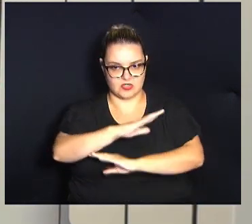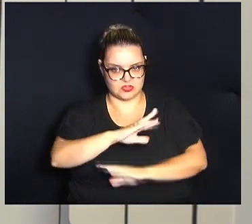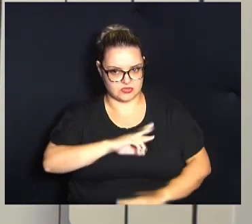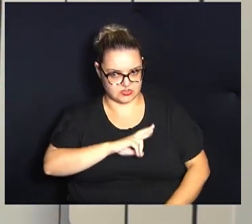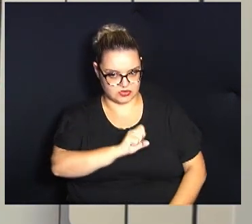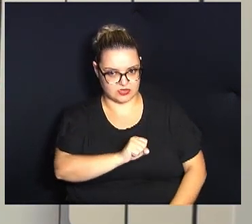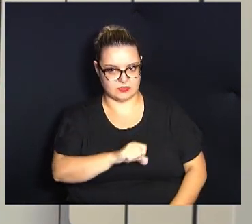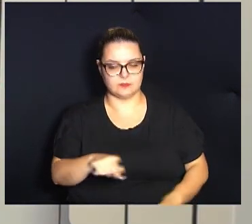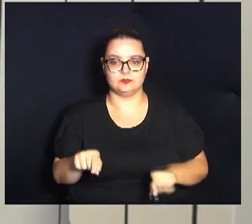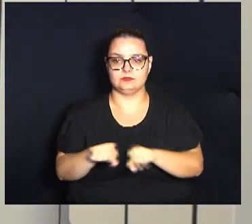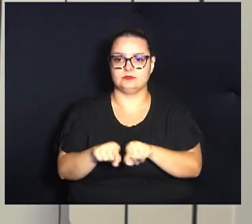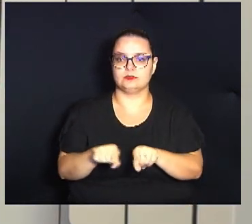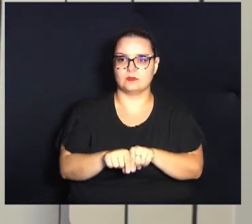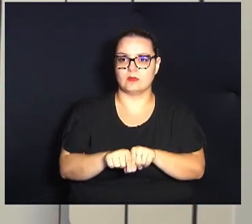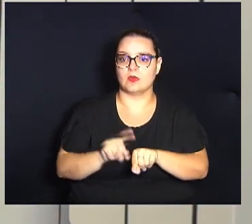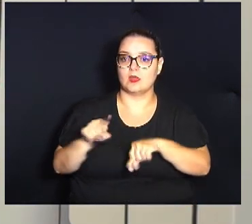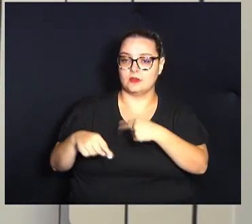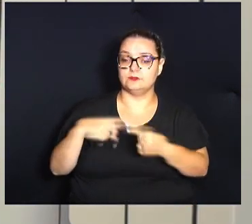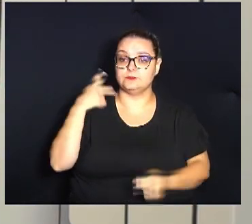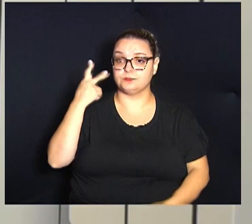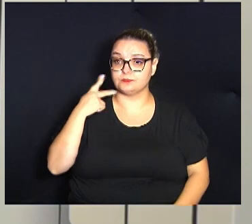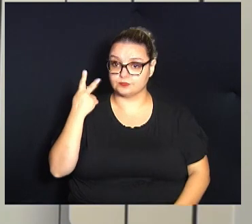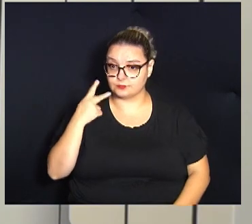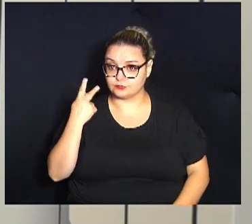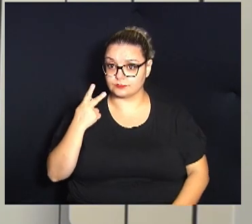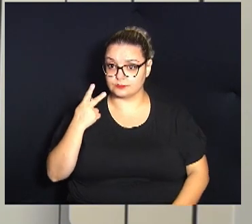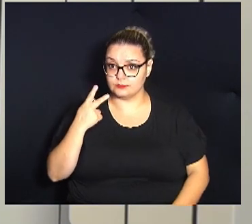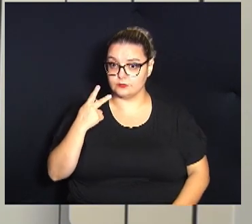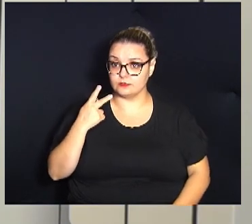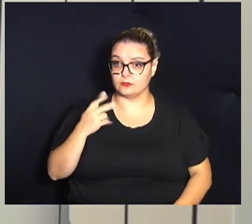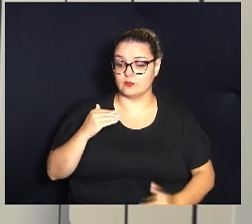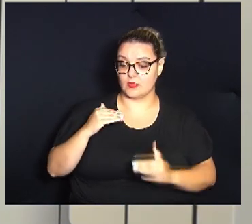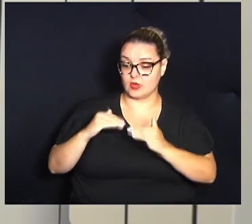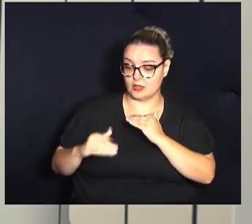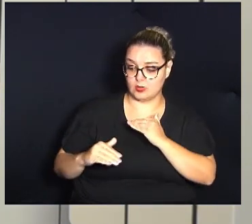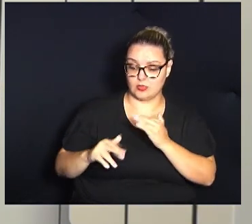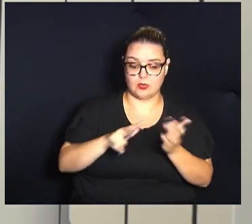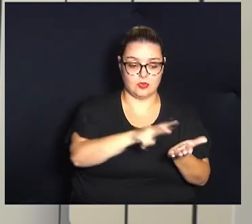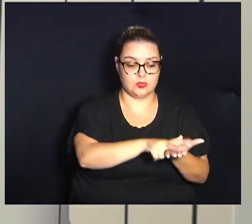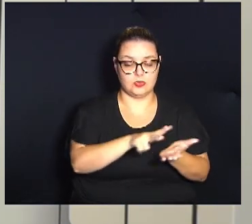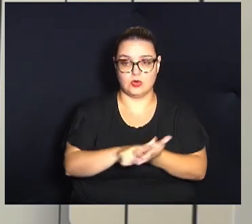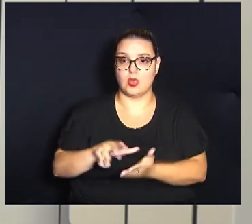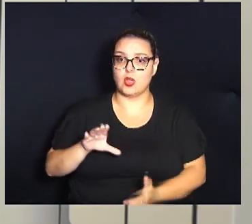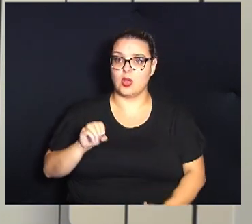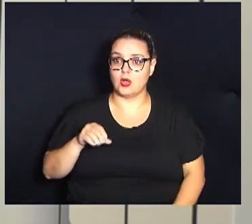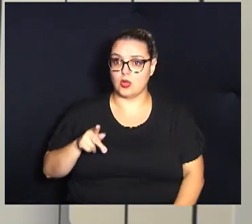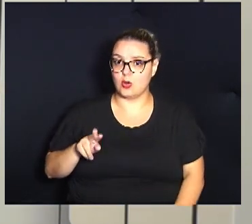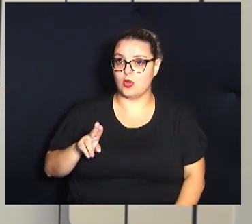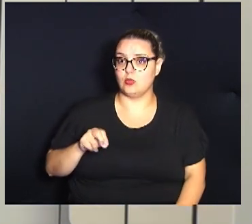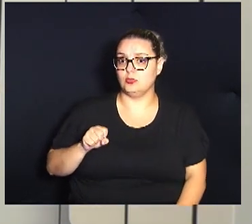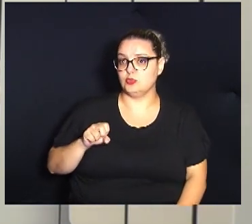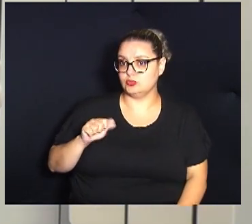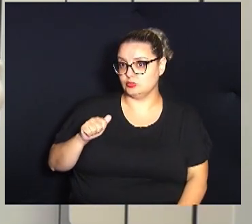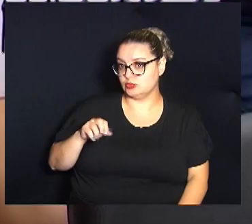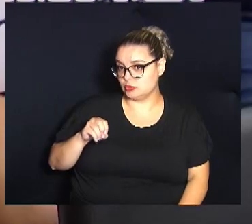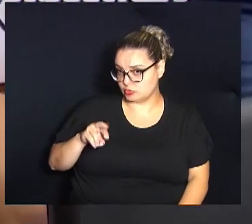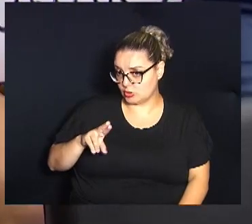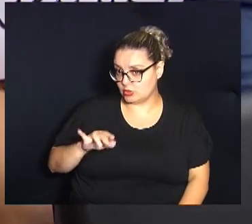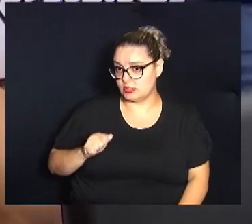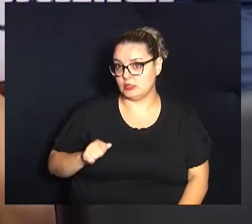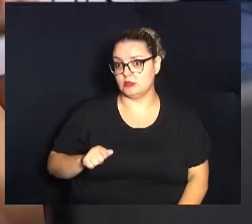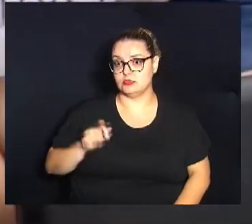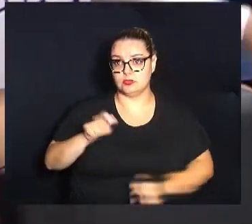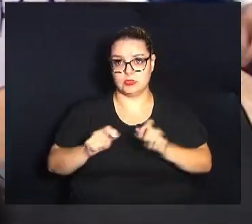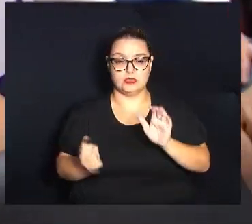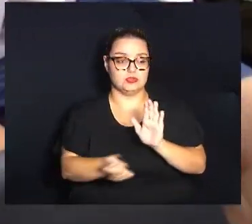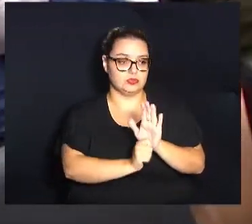e também demais vereadores que são contrários à internação compulsória de usuários de drogas.